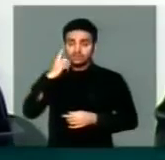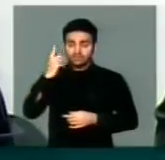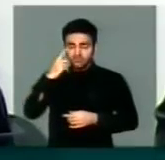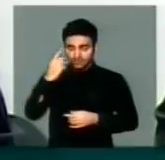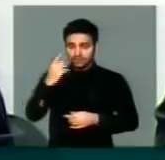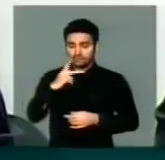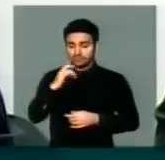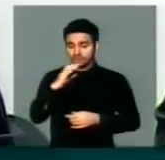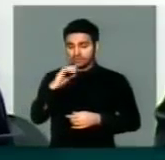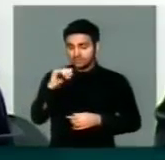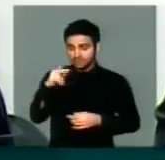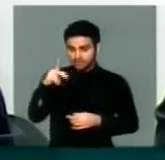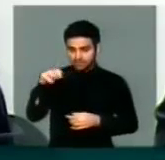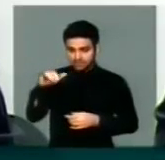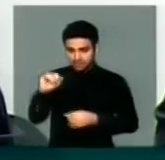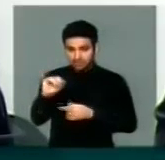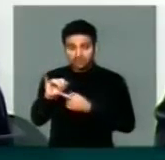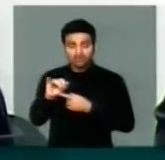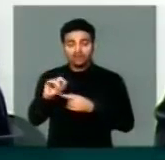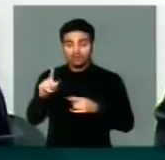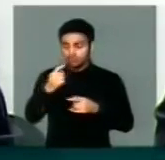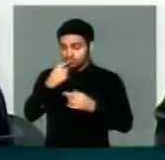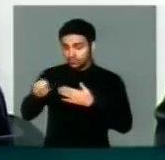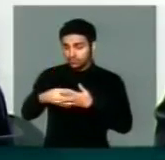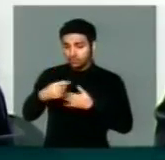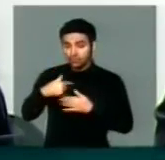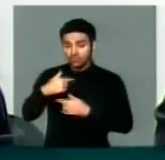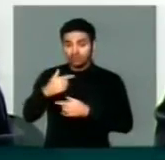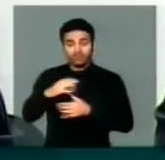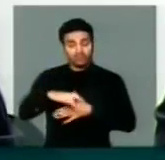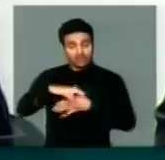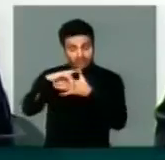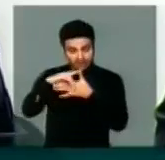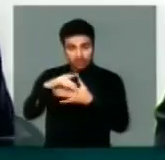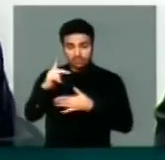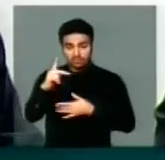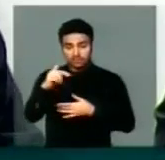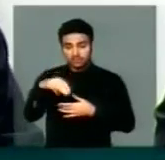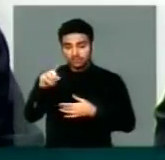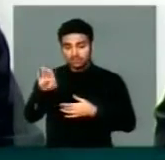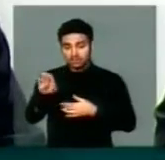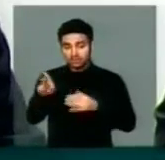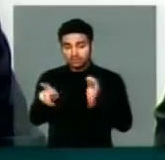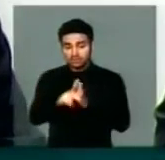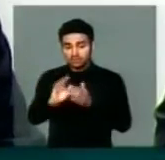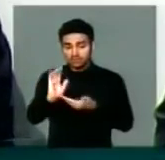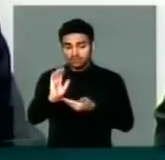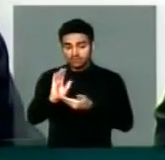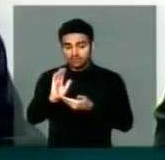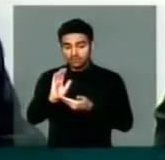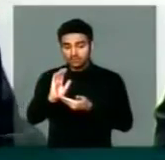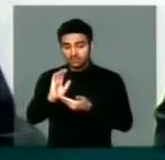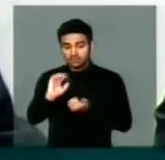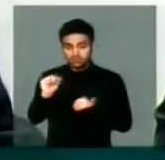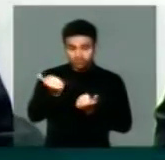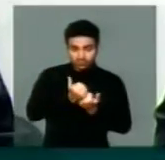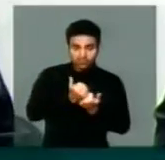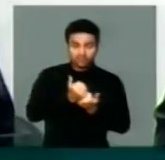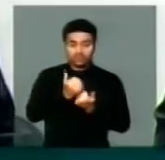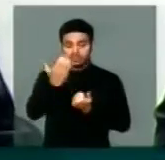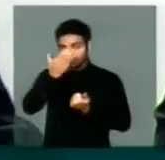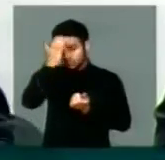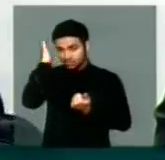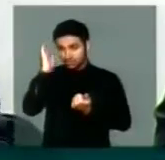Pisciani, filho de Jorge Saed Pisciani, assumiu recentemente a liderança do PMDB da Câmara, justamente substituição de Eduardo Cunha. Quer